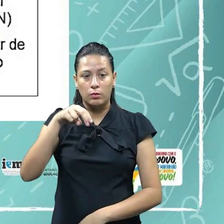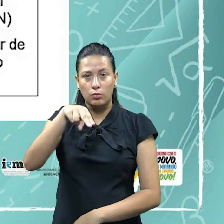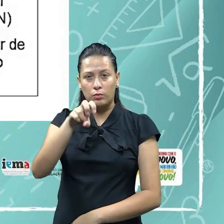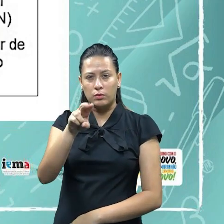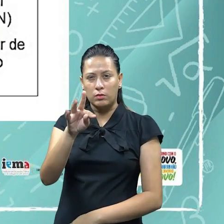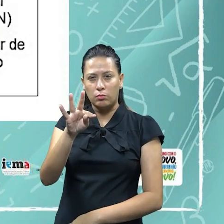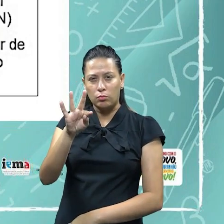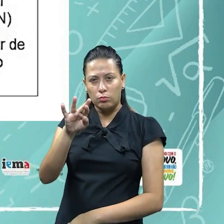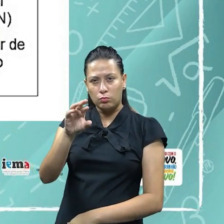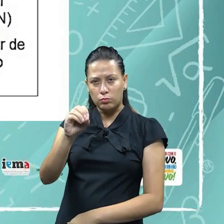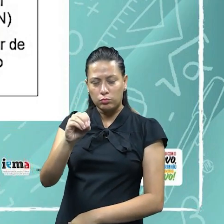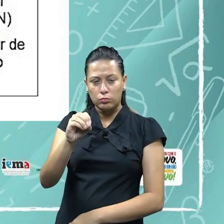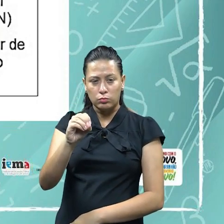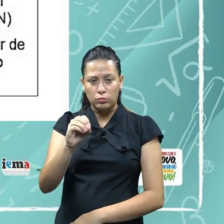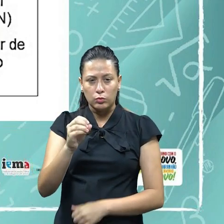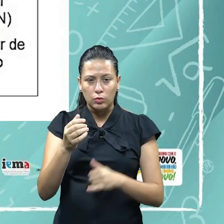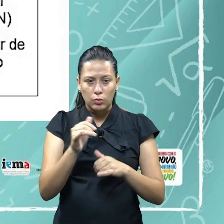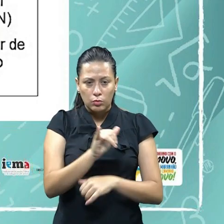passando